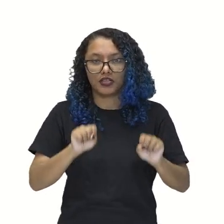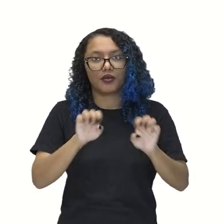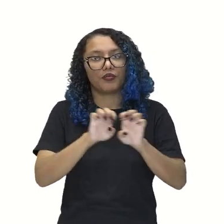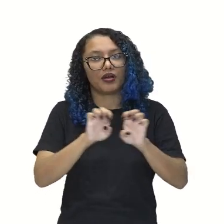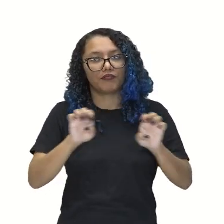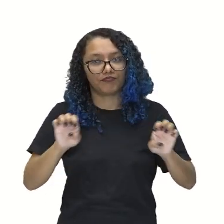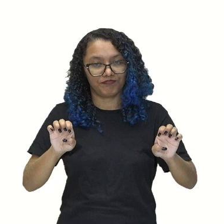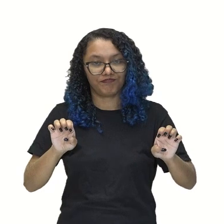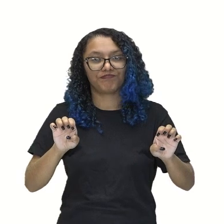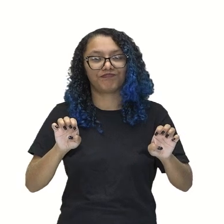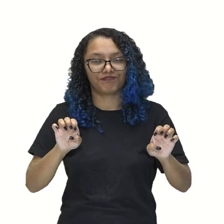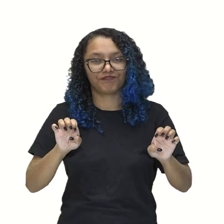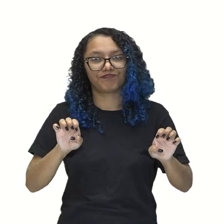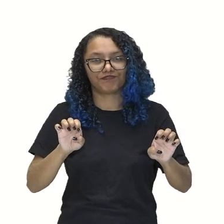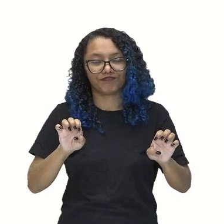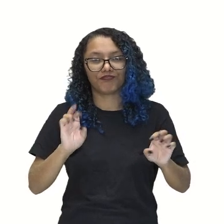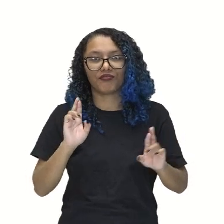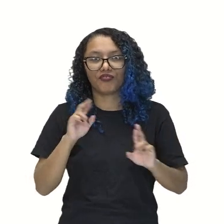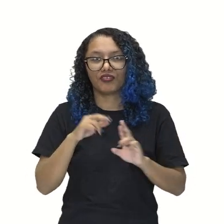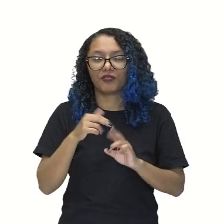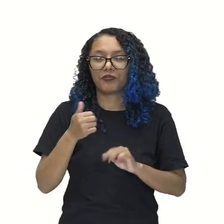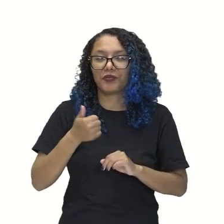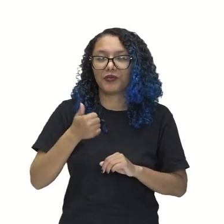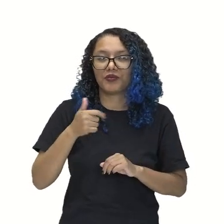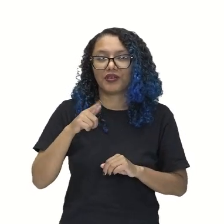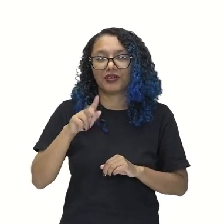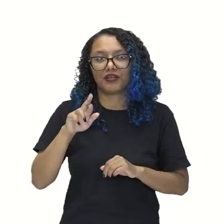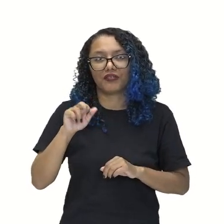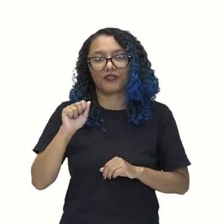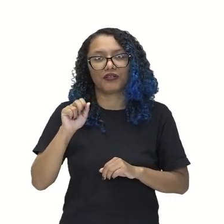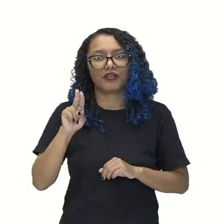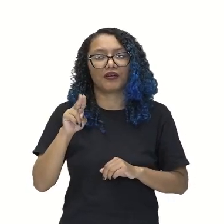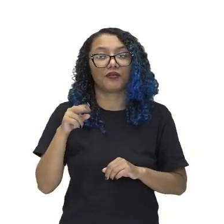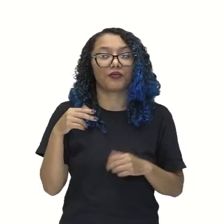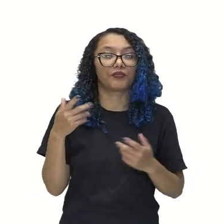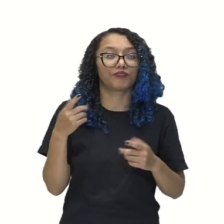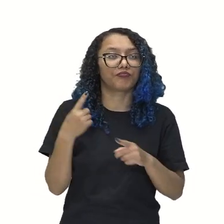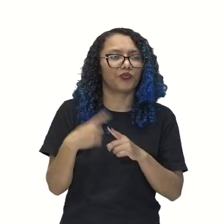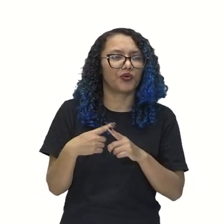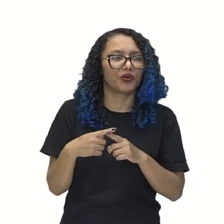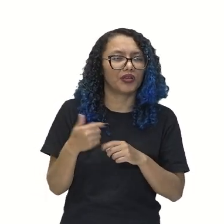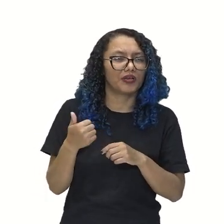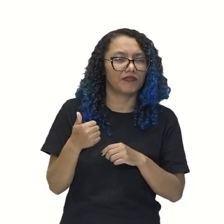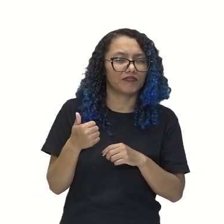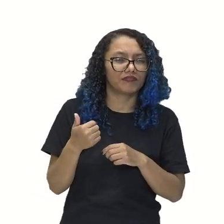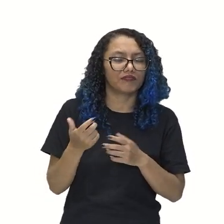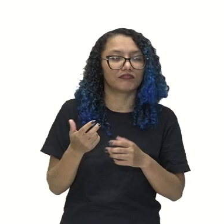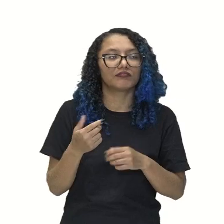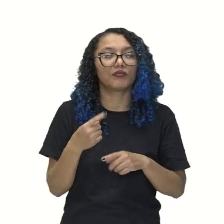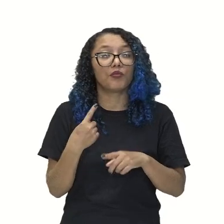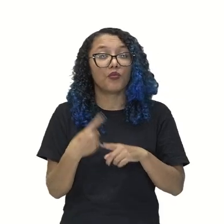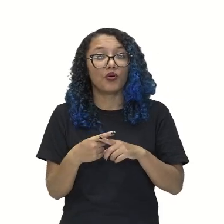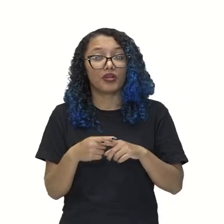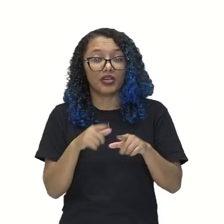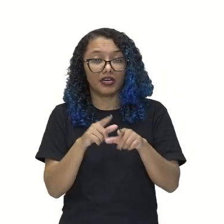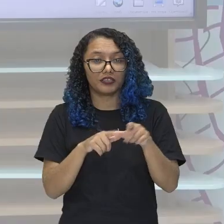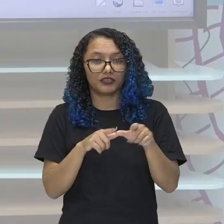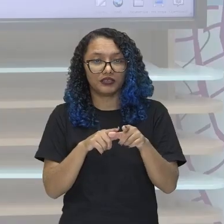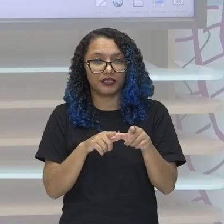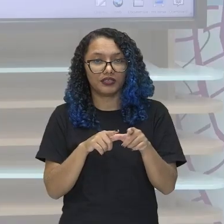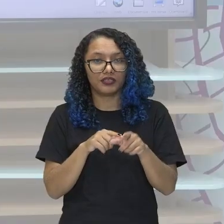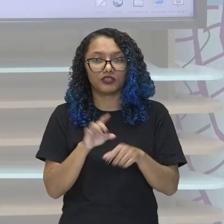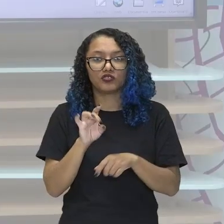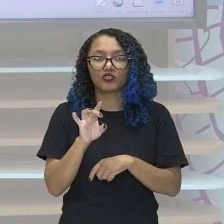de equação de primeiro grau. Por que primeiro grau? Porque as minhas variáveis, elas possuem